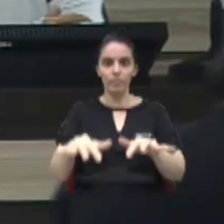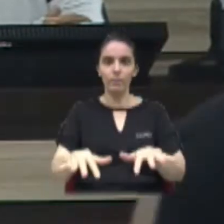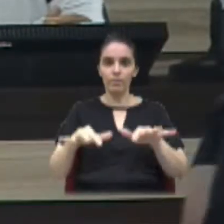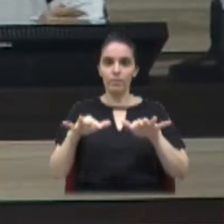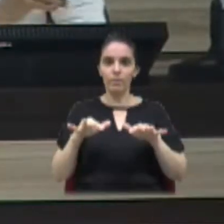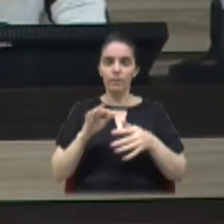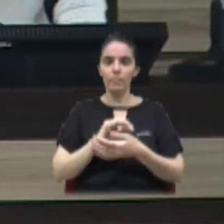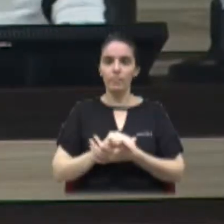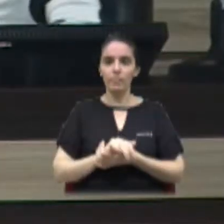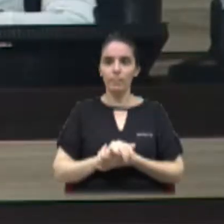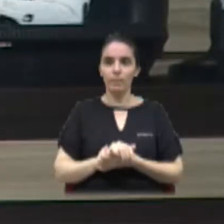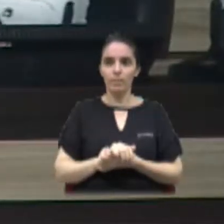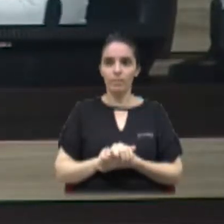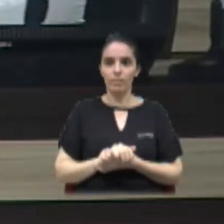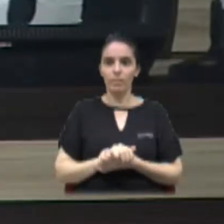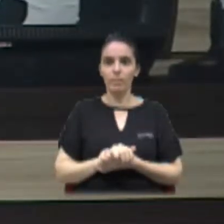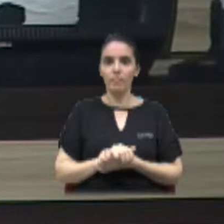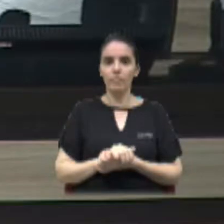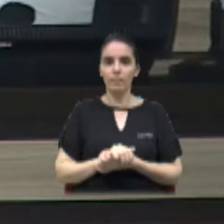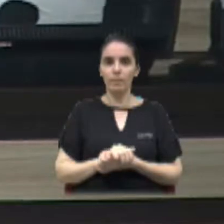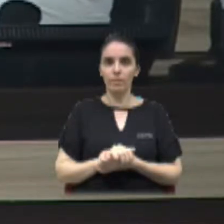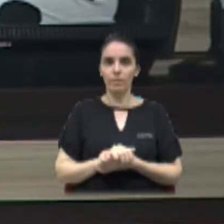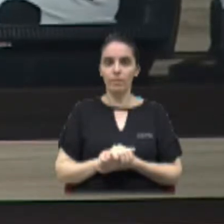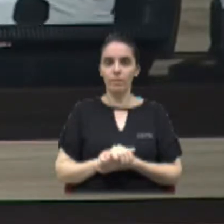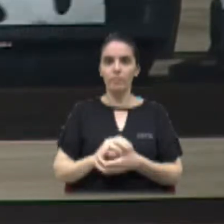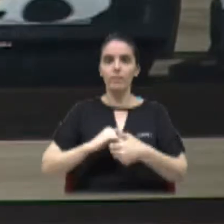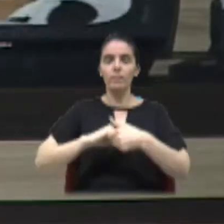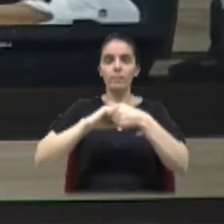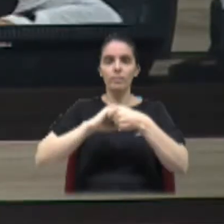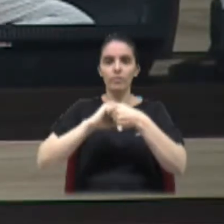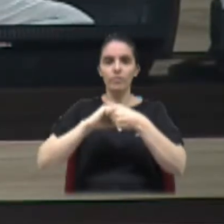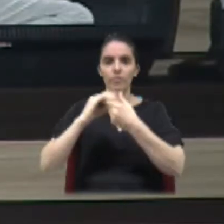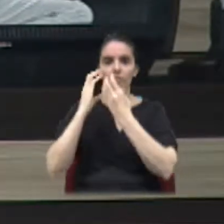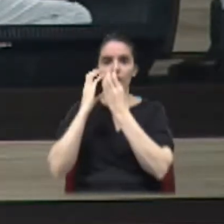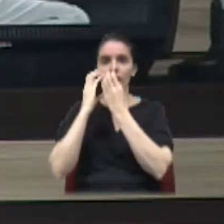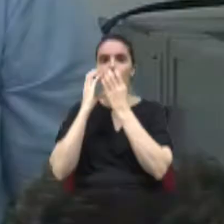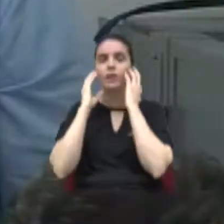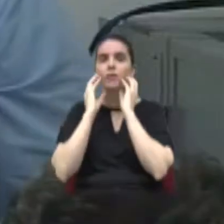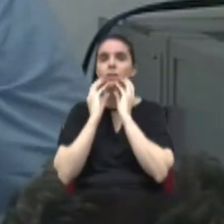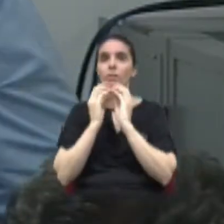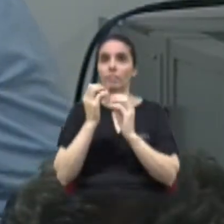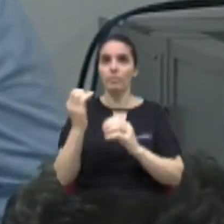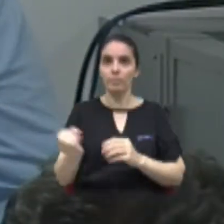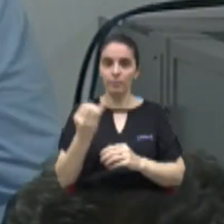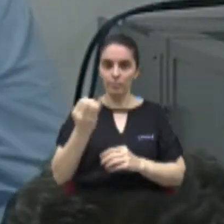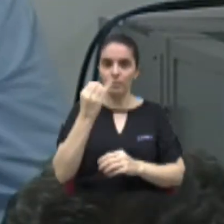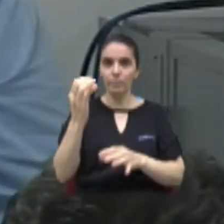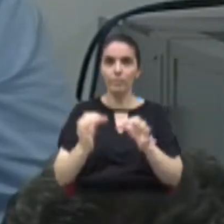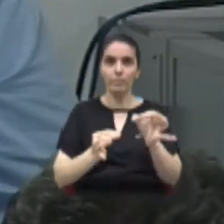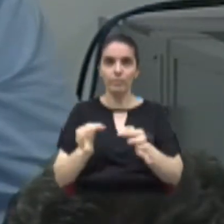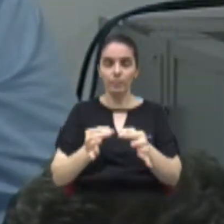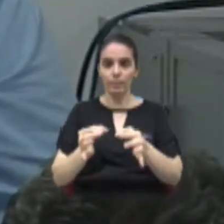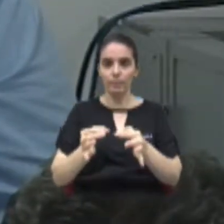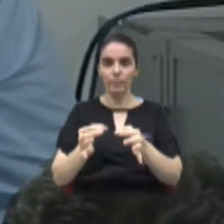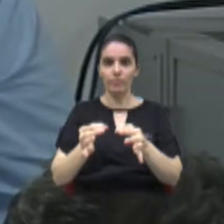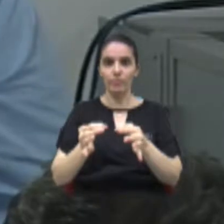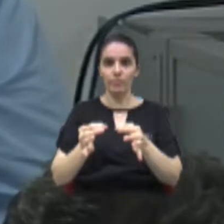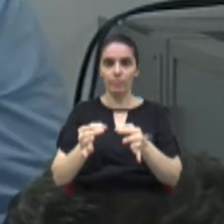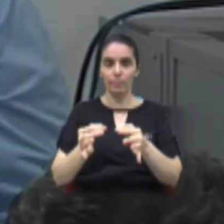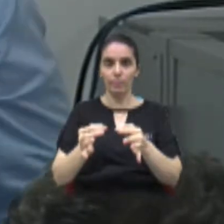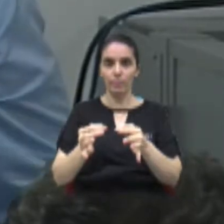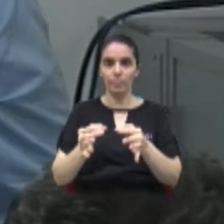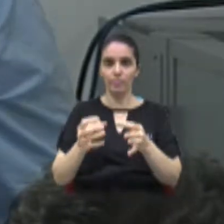da disponibilização, né, por meio eletrônico. Parabéns, Mir. Adianto aqui meu voto favorável. Continue a discussão. Eu